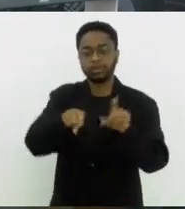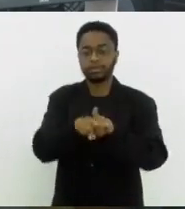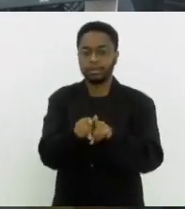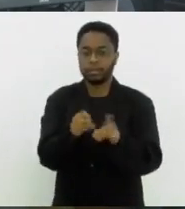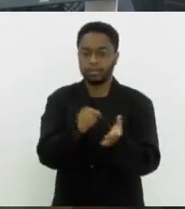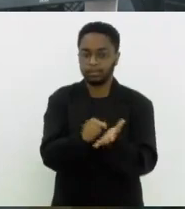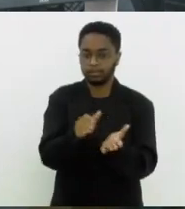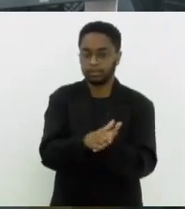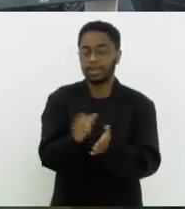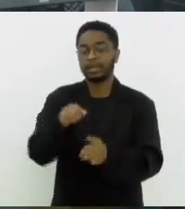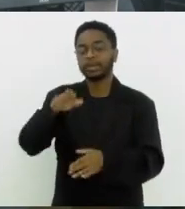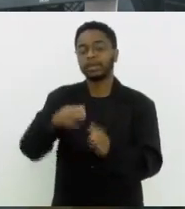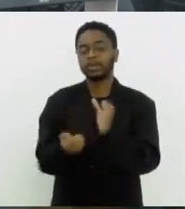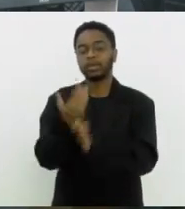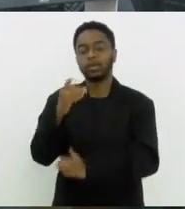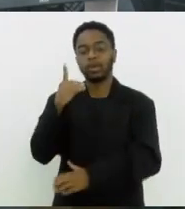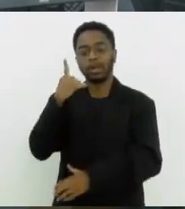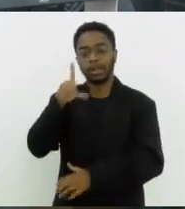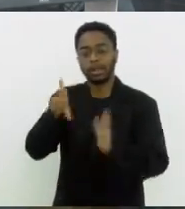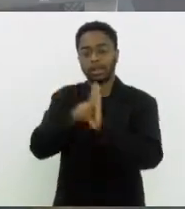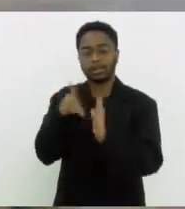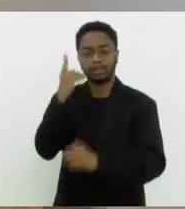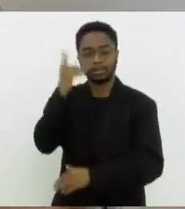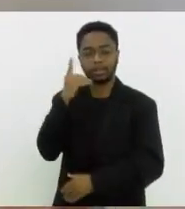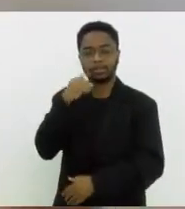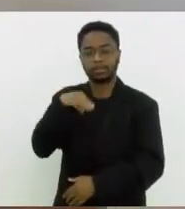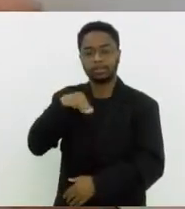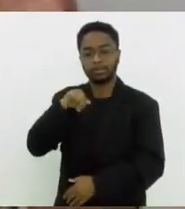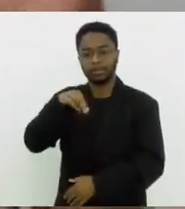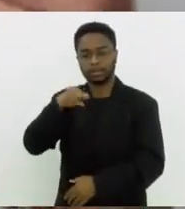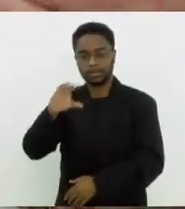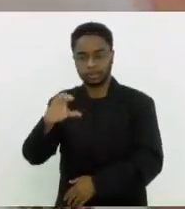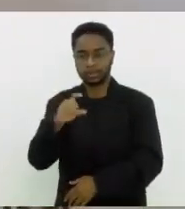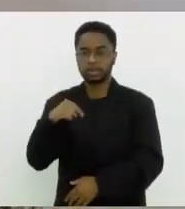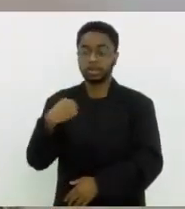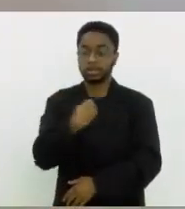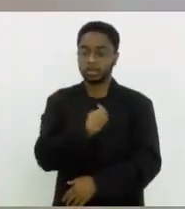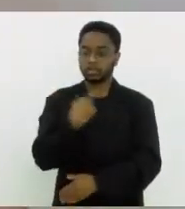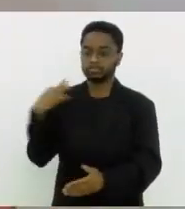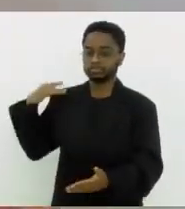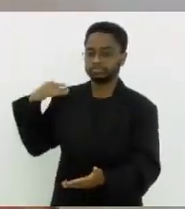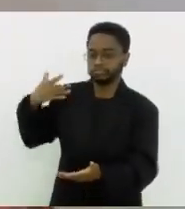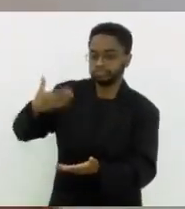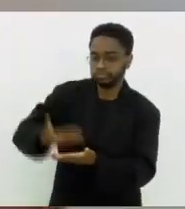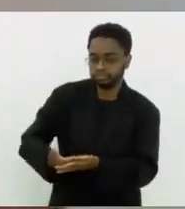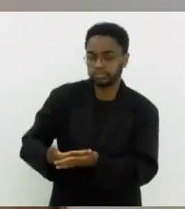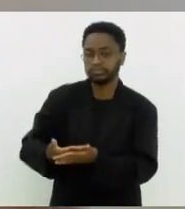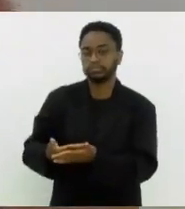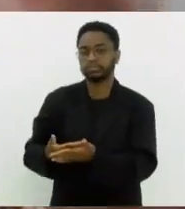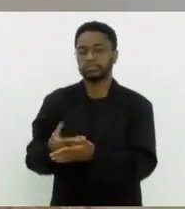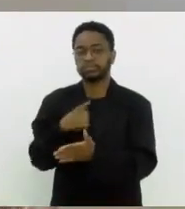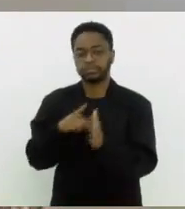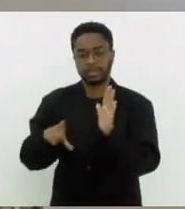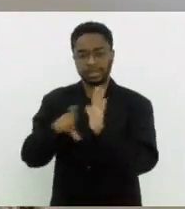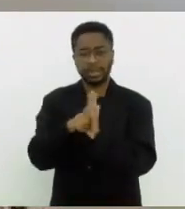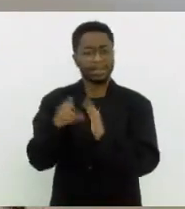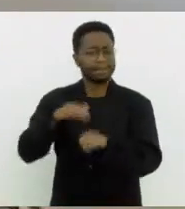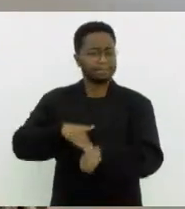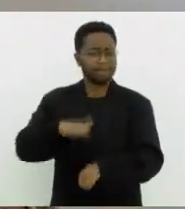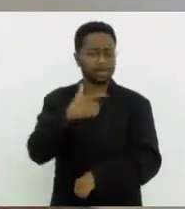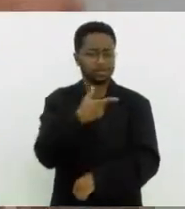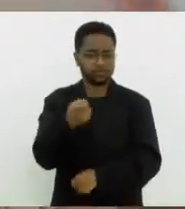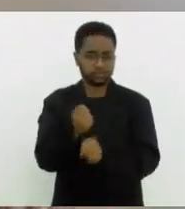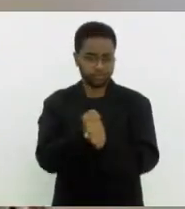autor dessa lei é o deputado Carlos Mink. Nós temos feito ao longo desses anos todos, a lei tem mais de 20